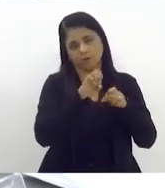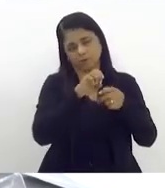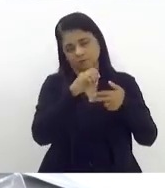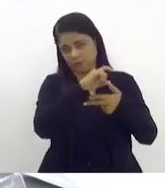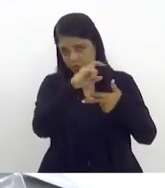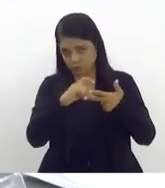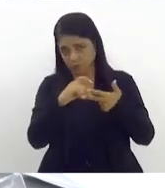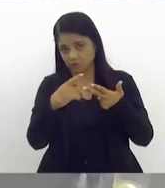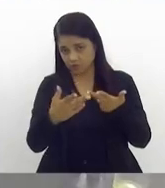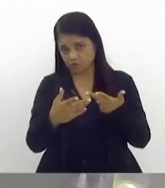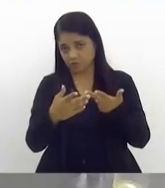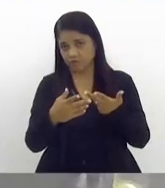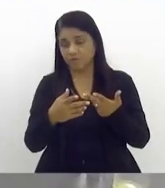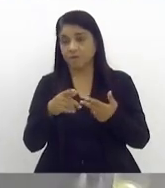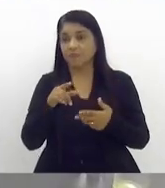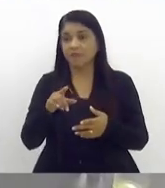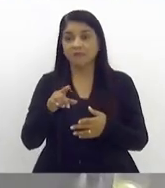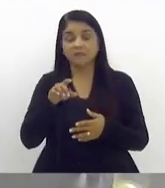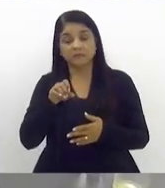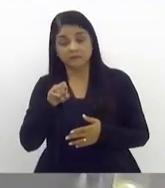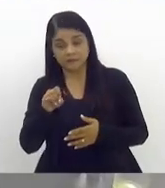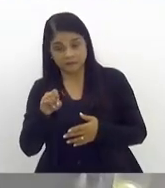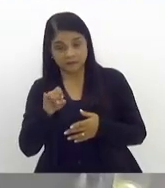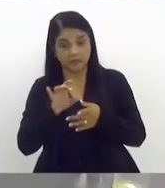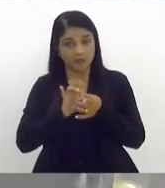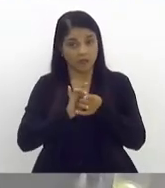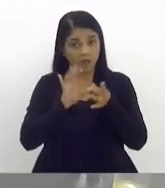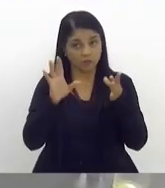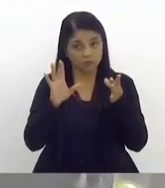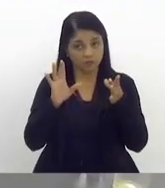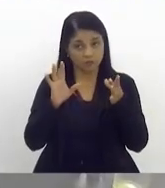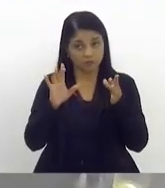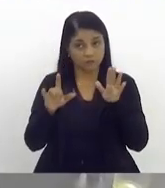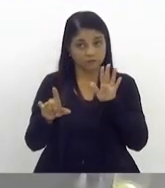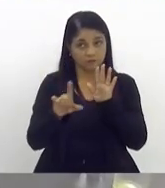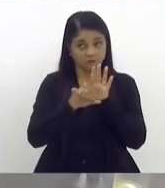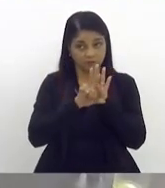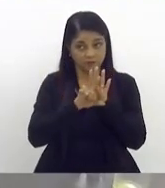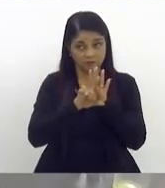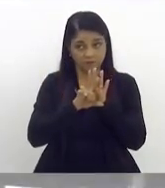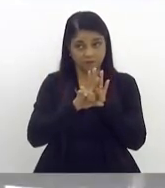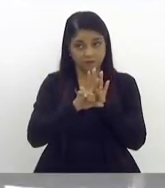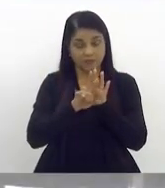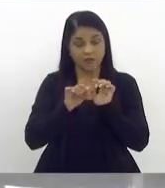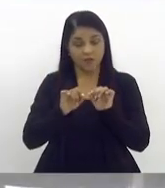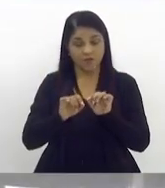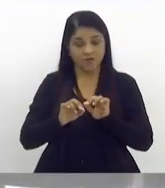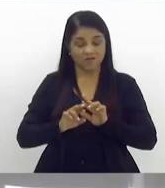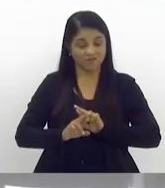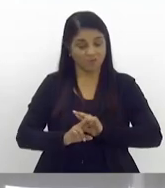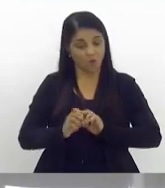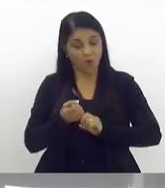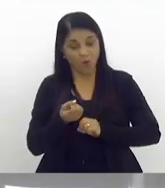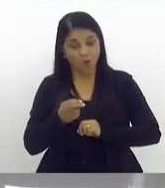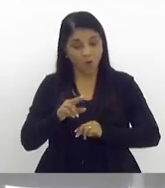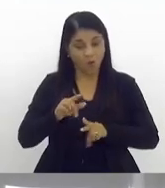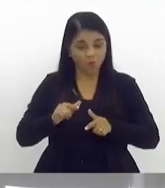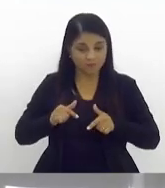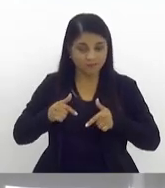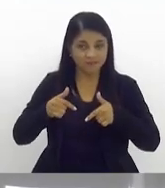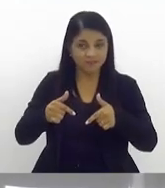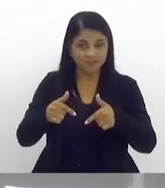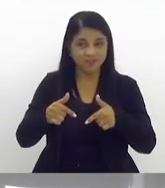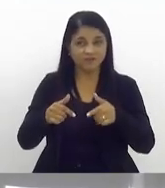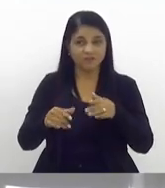Presidente, se é autorizativo, até cabe o debate. Agora, se for uma iniciativa de lei que impõe ao